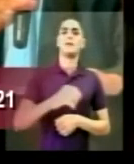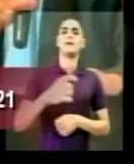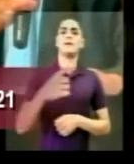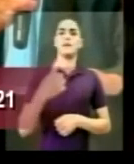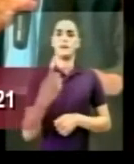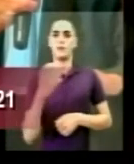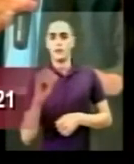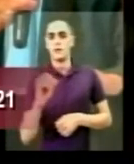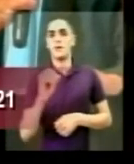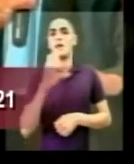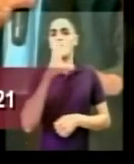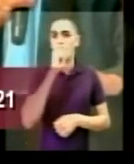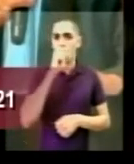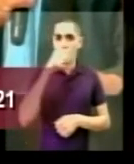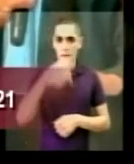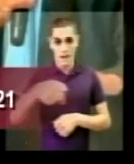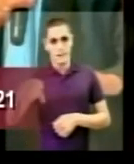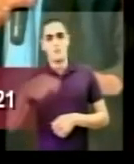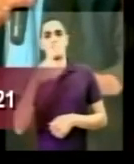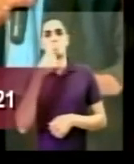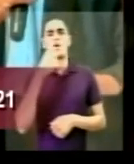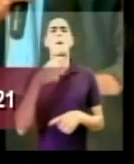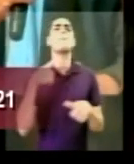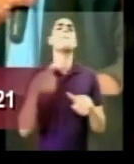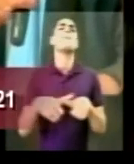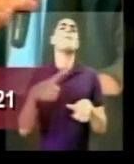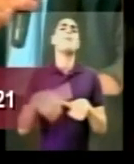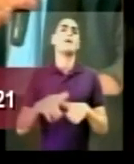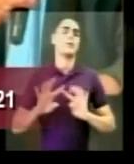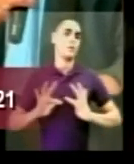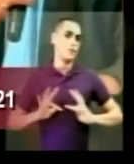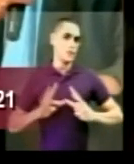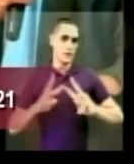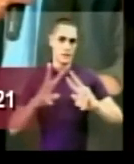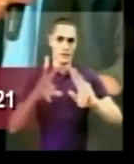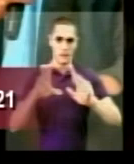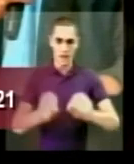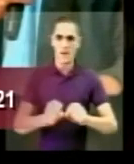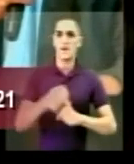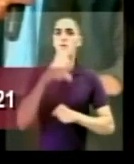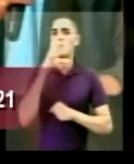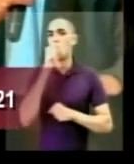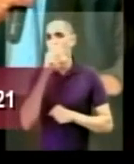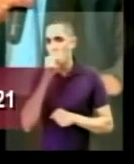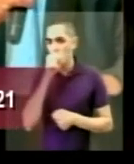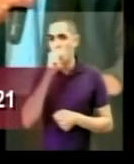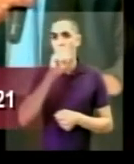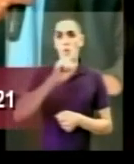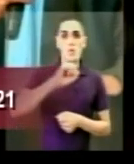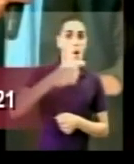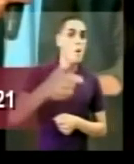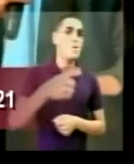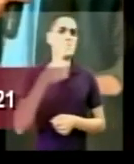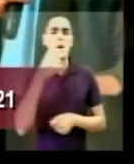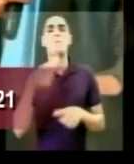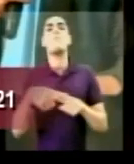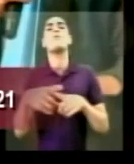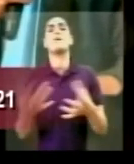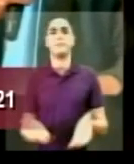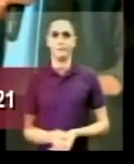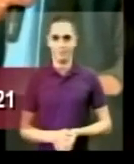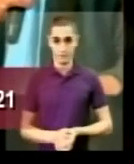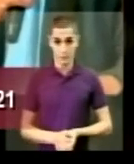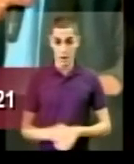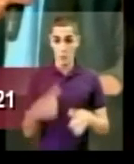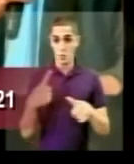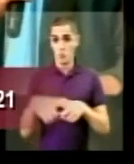no vermelho. Queria dizer por que está todo mundo ali no laranja, quem não estiver no vermelho. Porque